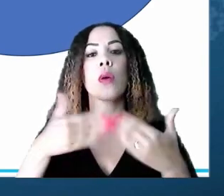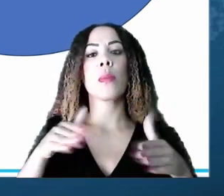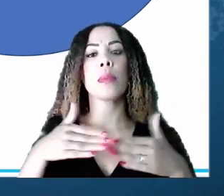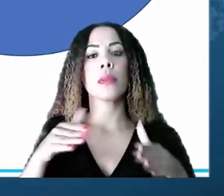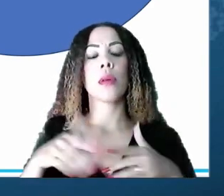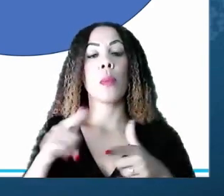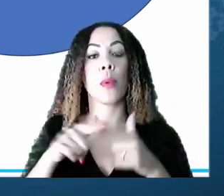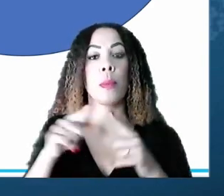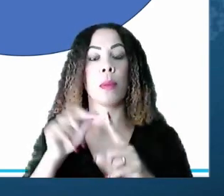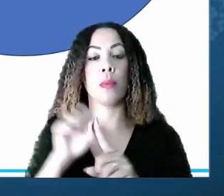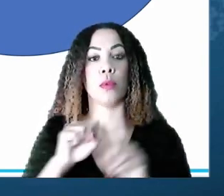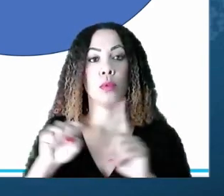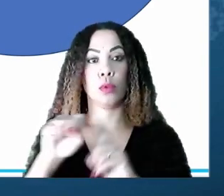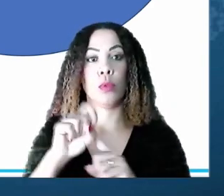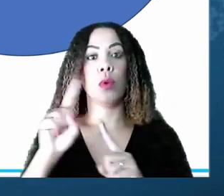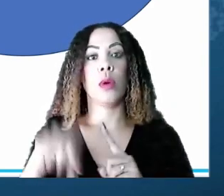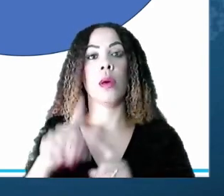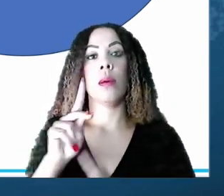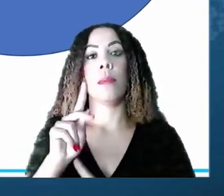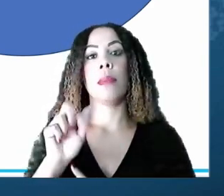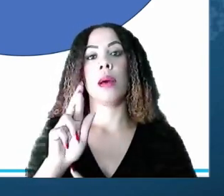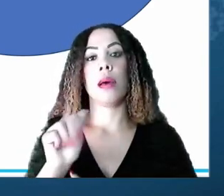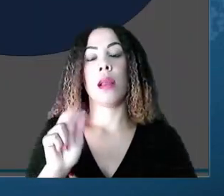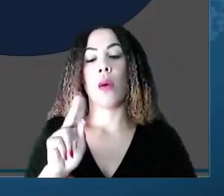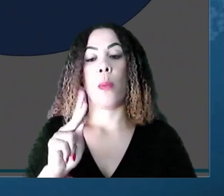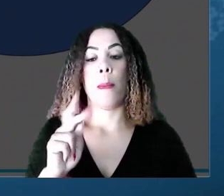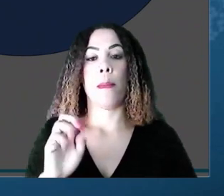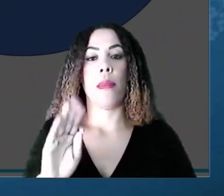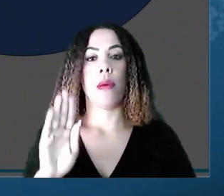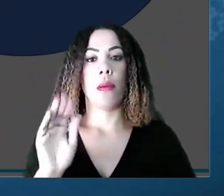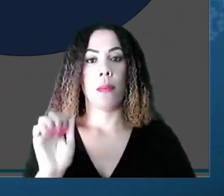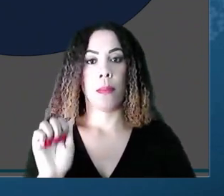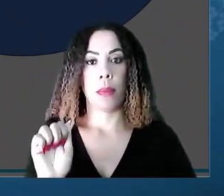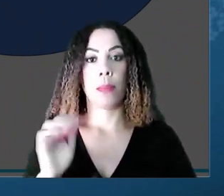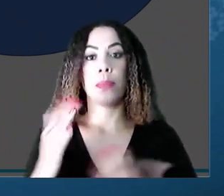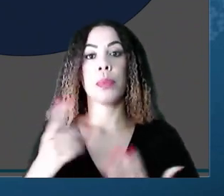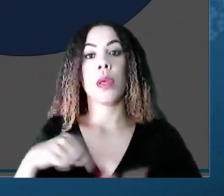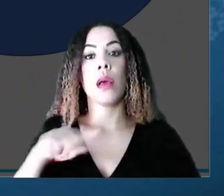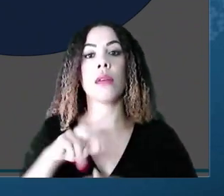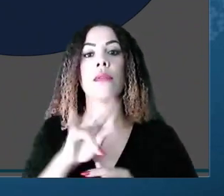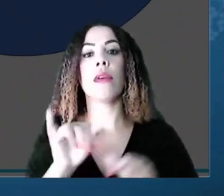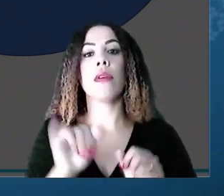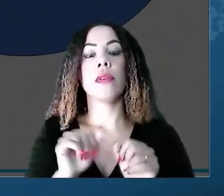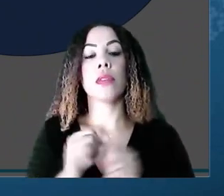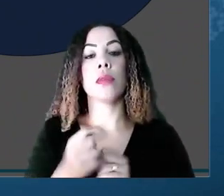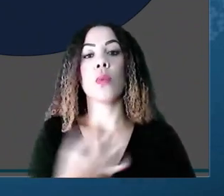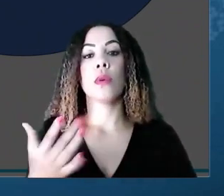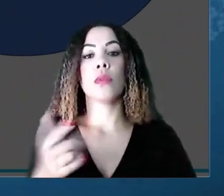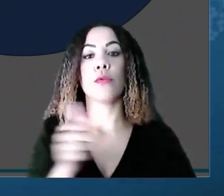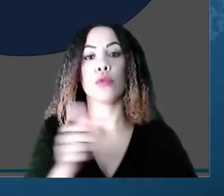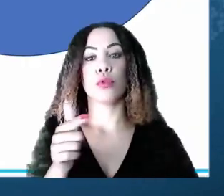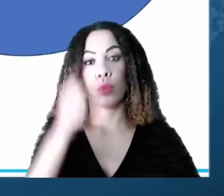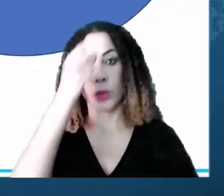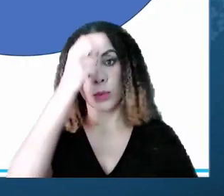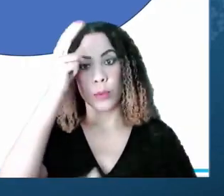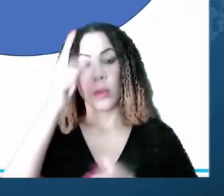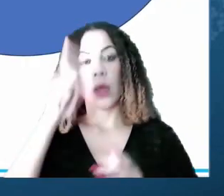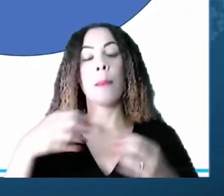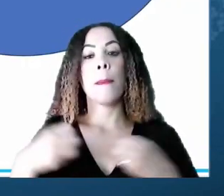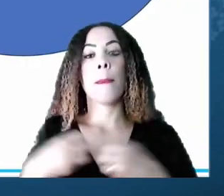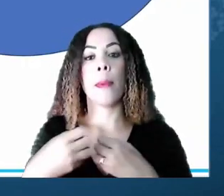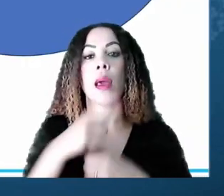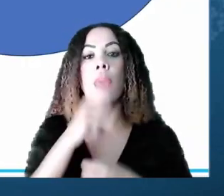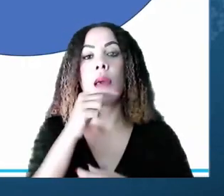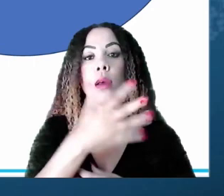do Paraupeba, então a gente vai fazer 22 municípios ao longo do rio que foram afetados